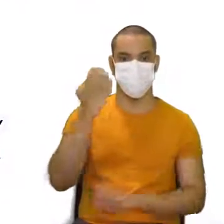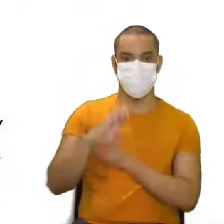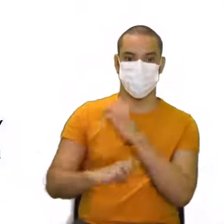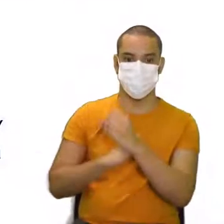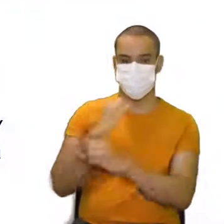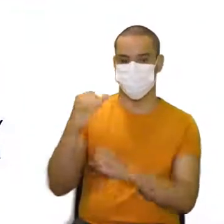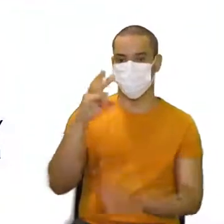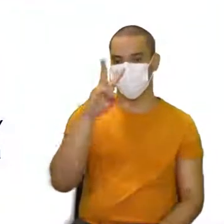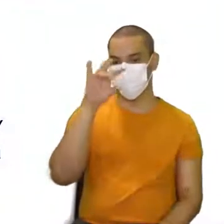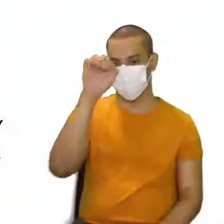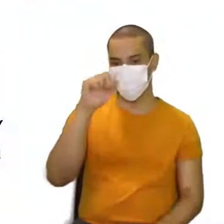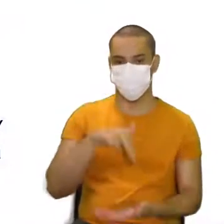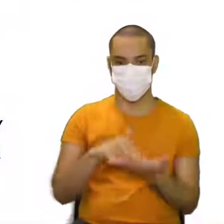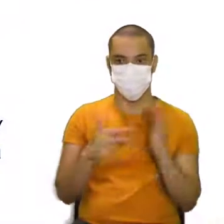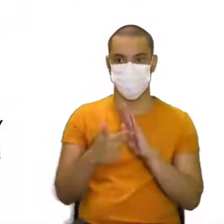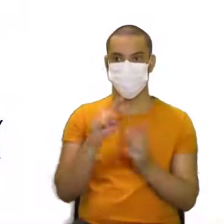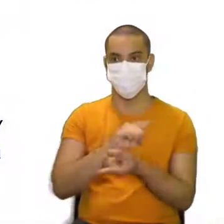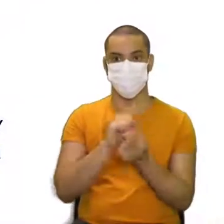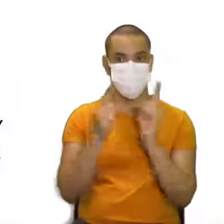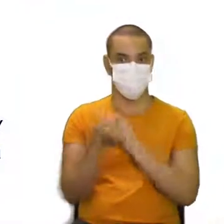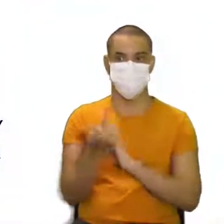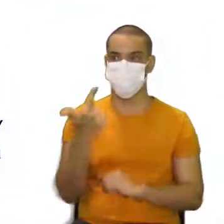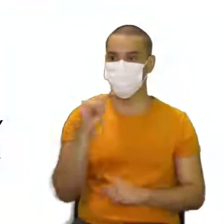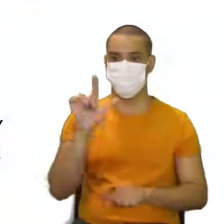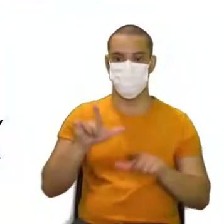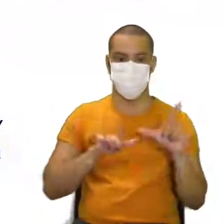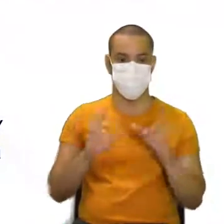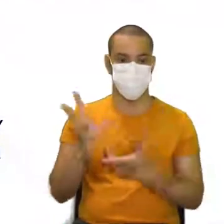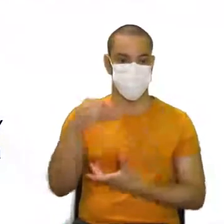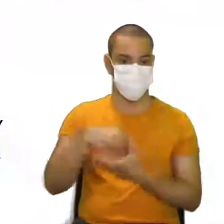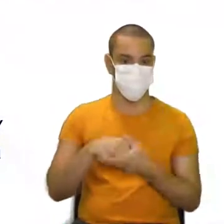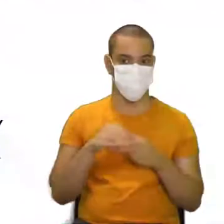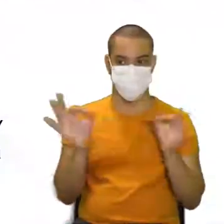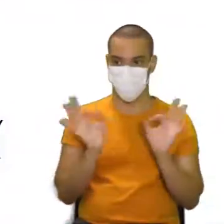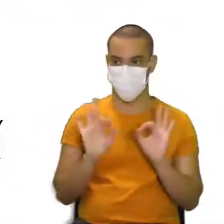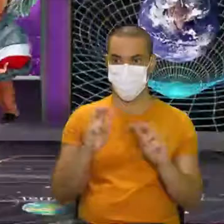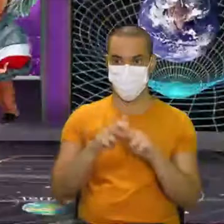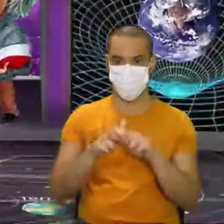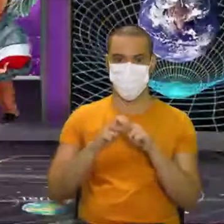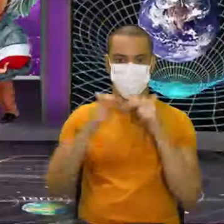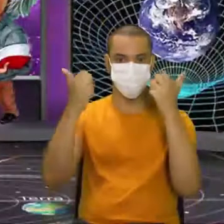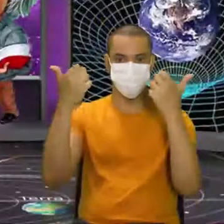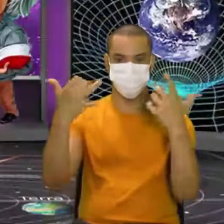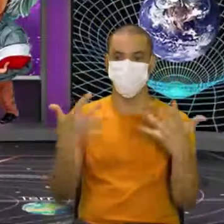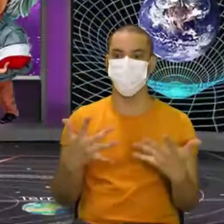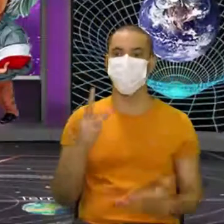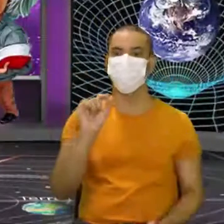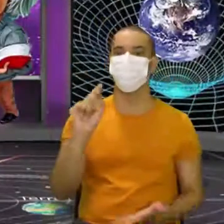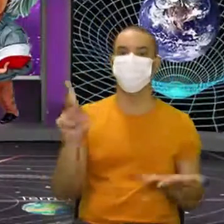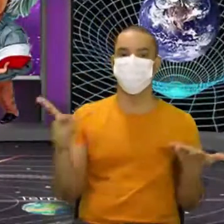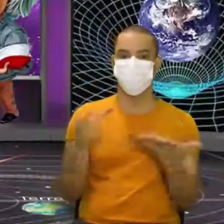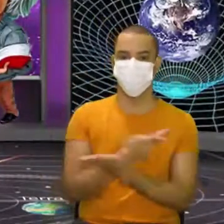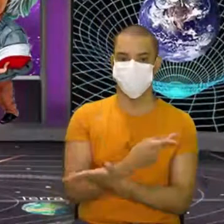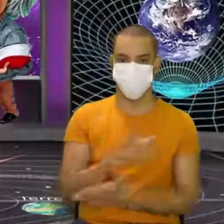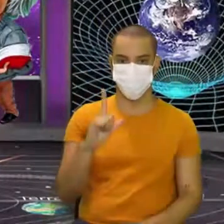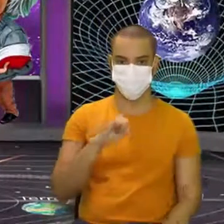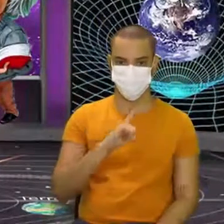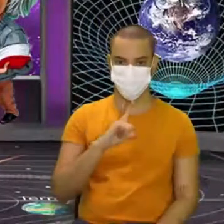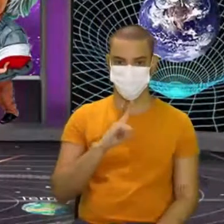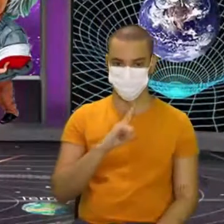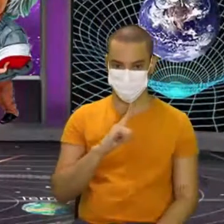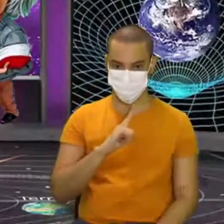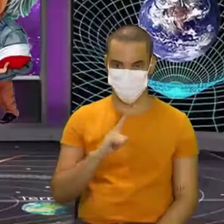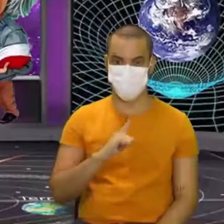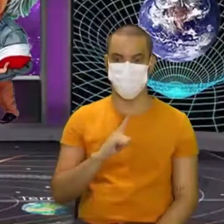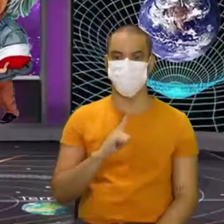força magnética é perpendicular à trajetória e não realiza trabalho Então olha só a gente quê que acontece se o campo tá aqui e